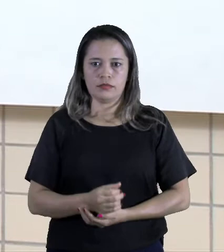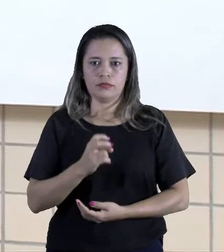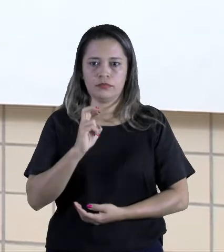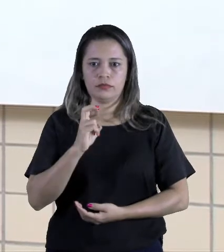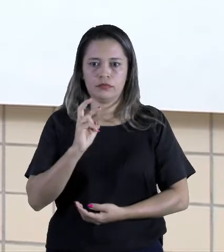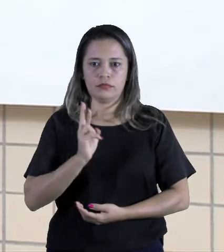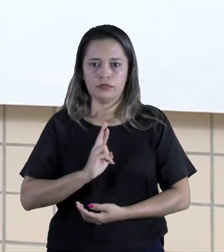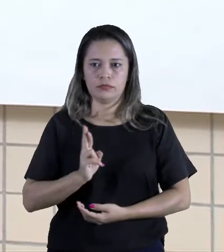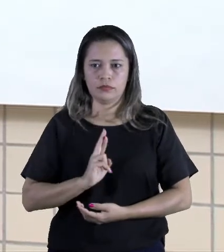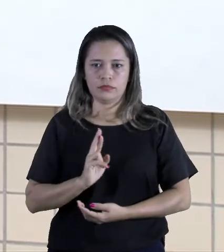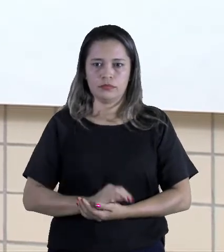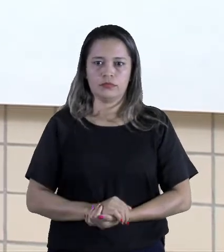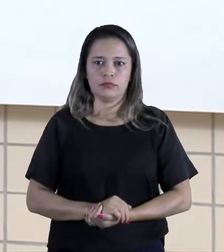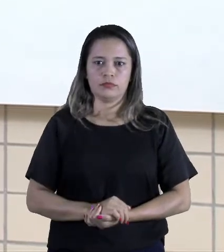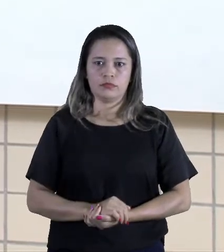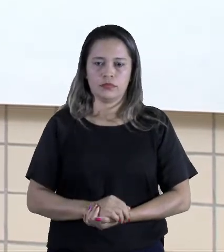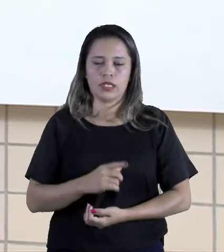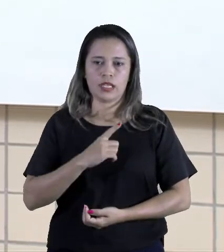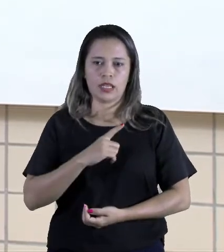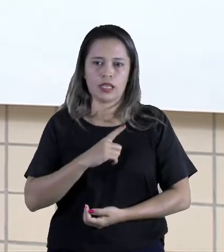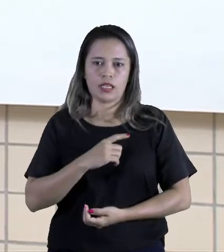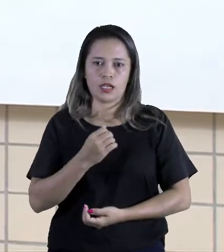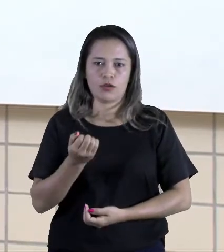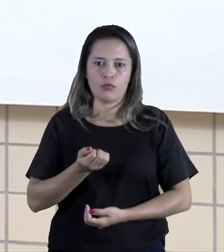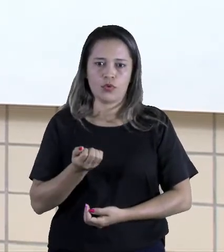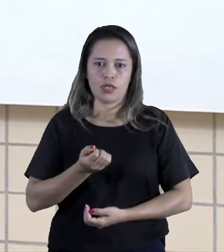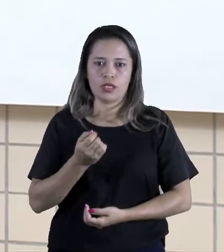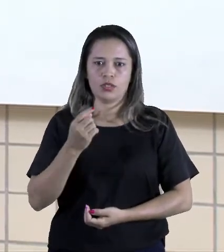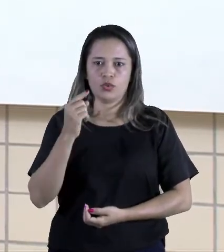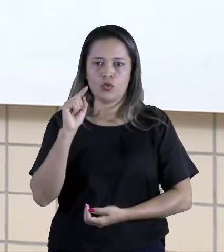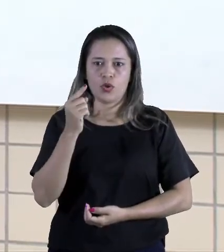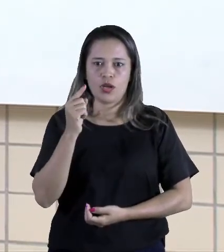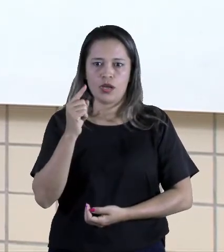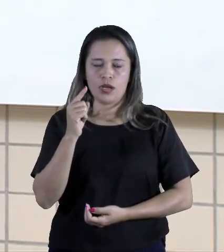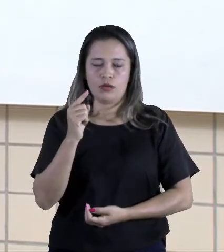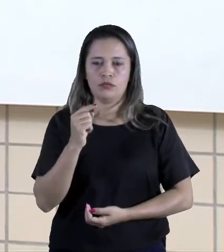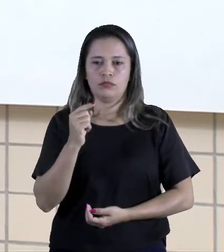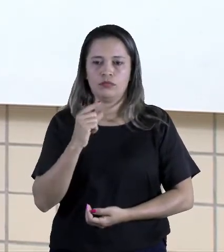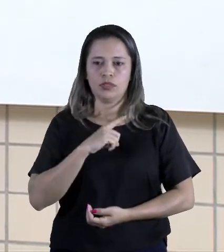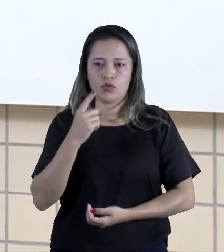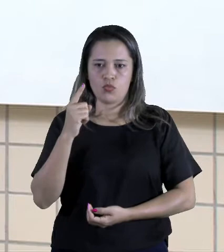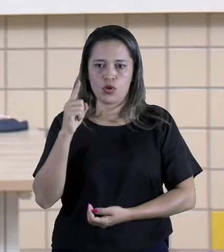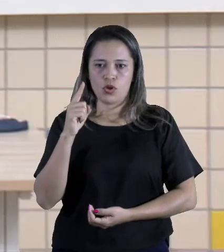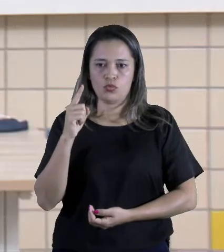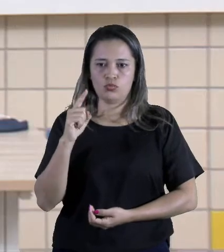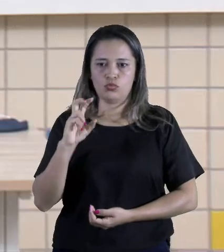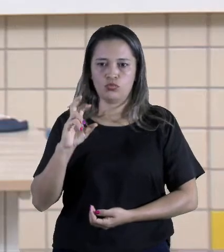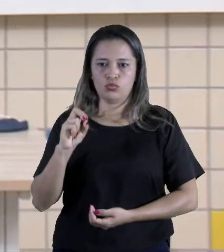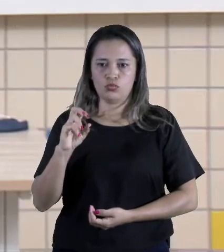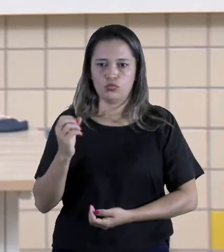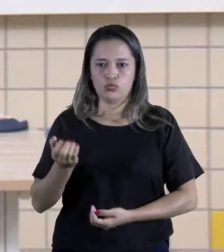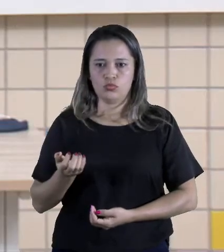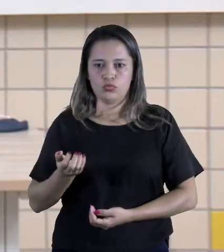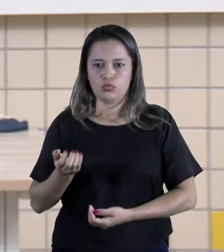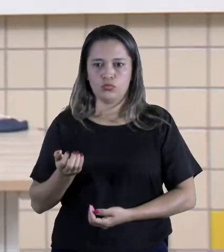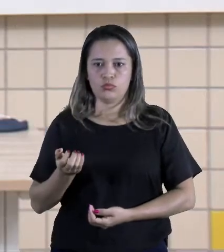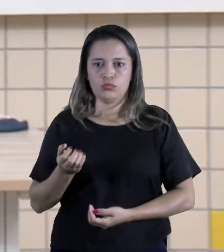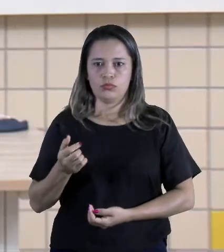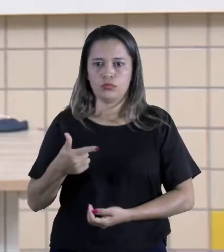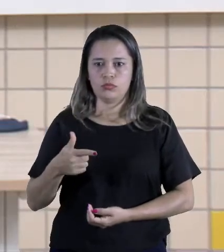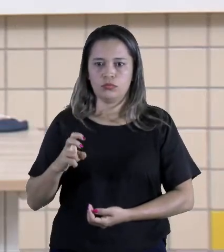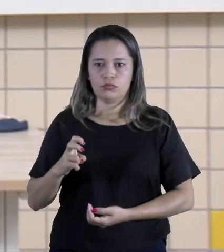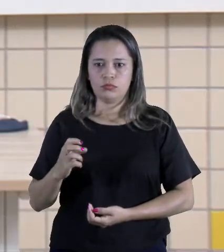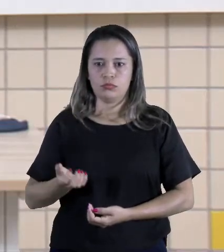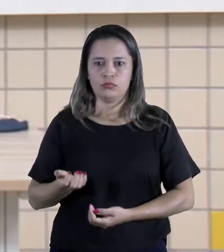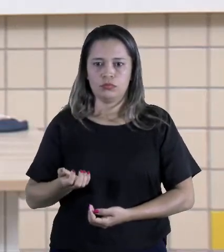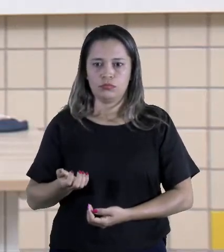de R$5. Essa moeda aqui é a de R$1, ok? Uma moeda de R$1, uma de 50 e uma de 25.